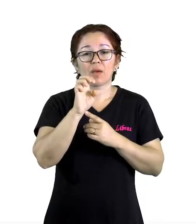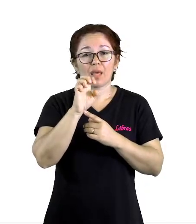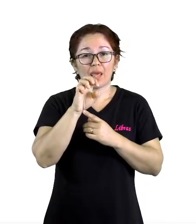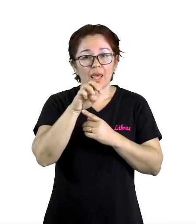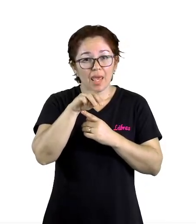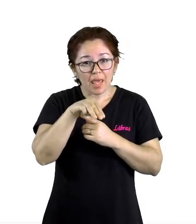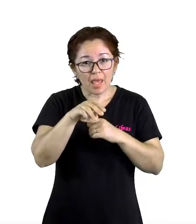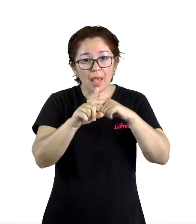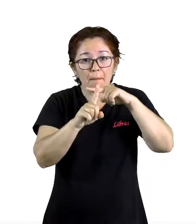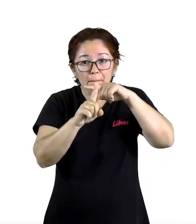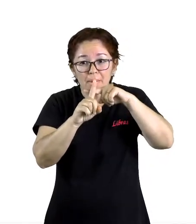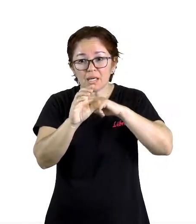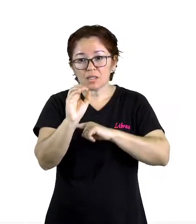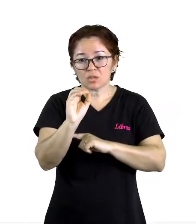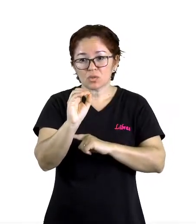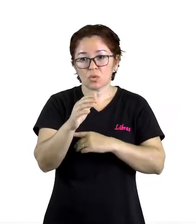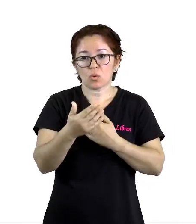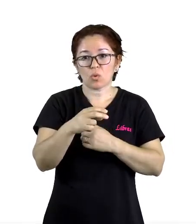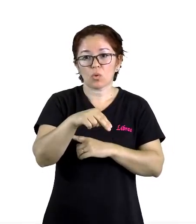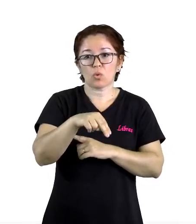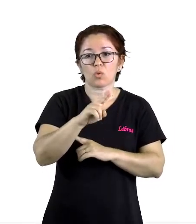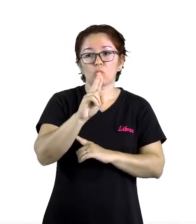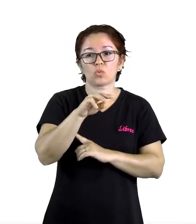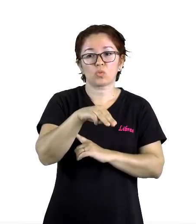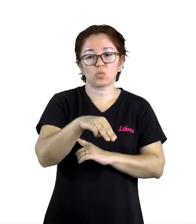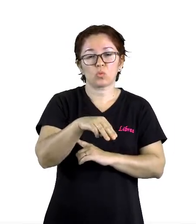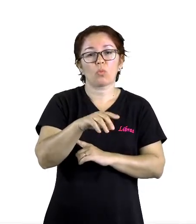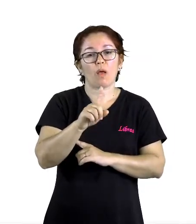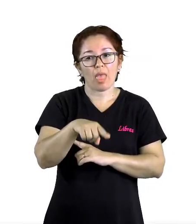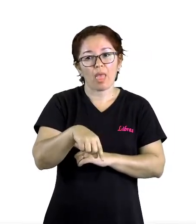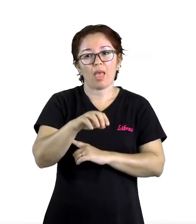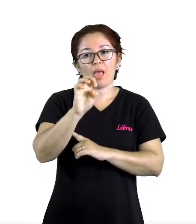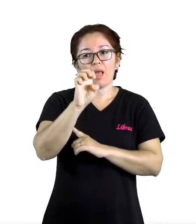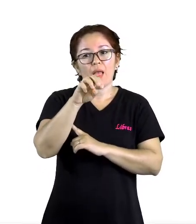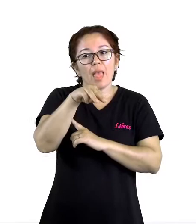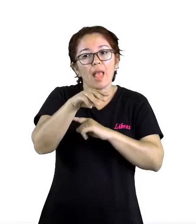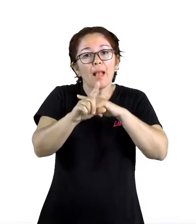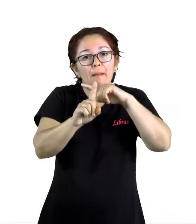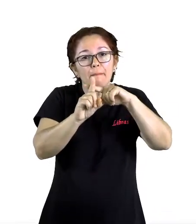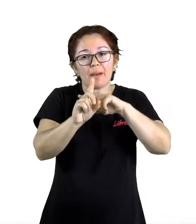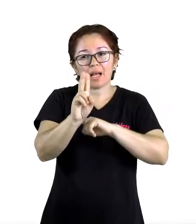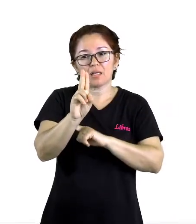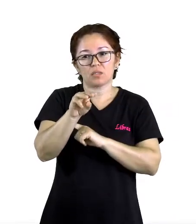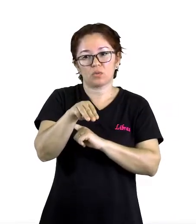no. Num vai ser a preposição em mais o artigo definido